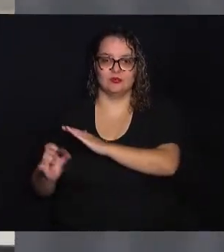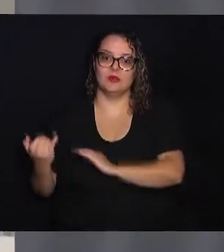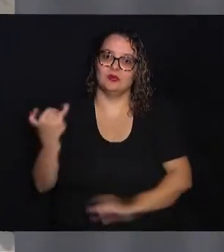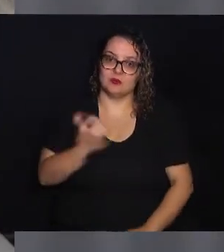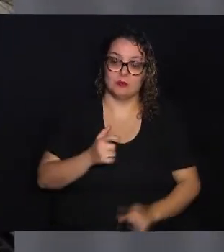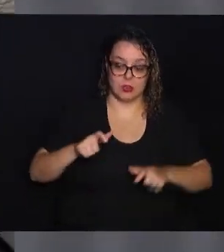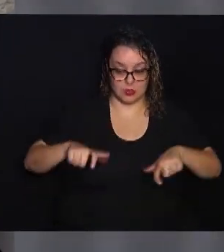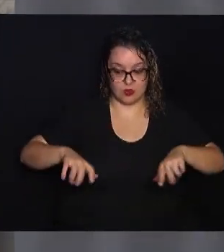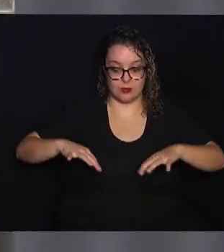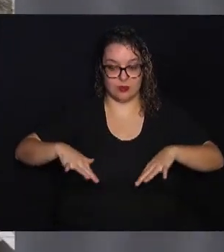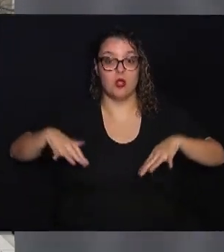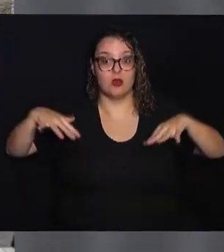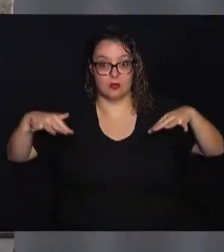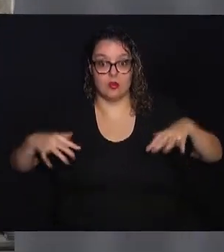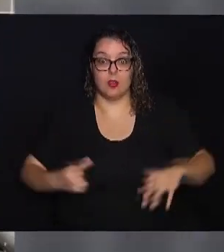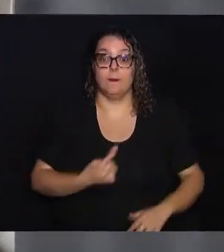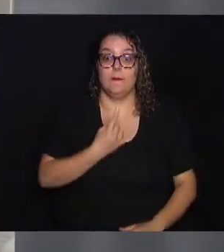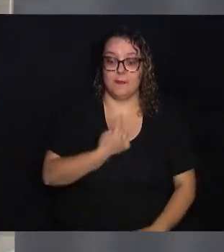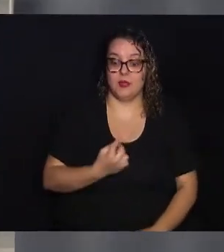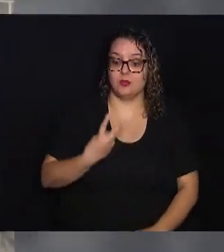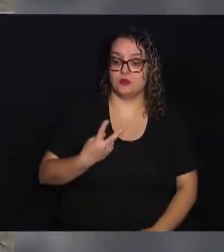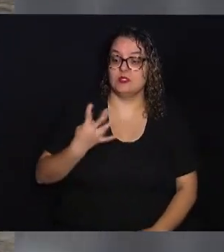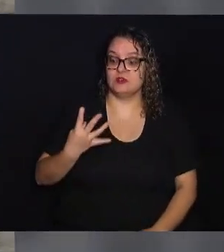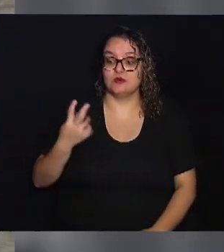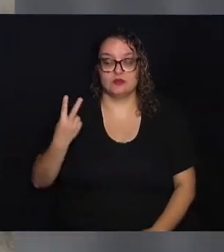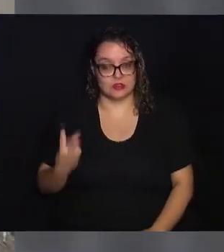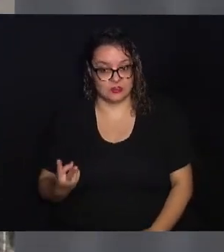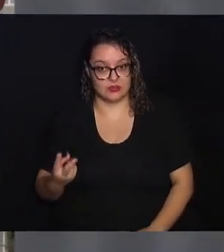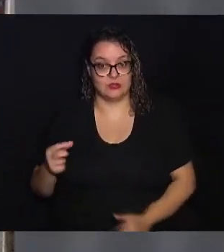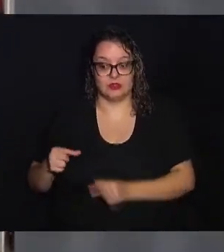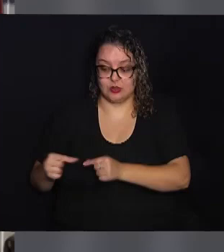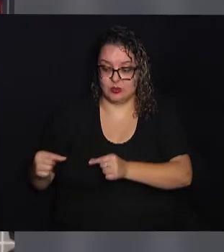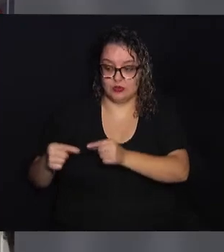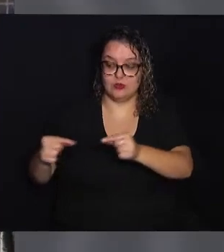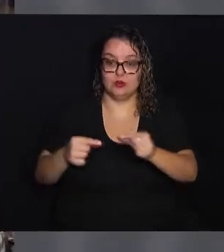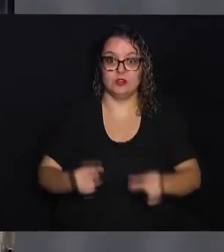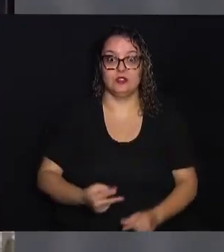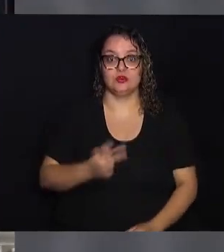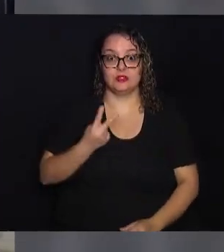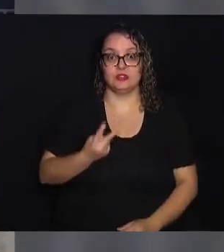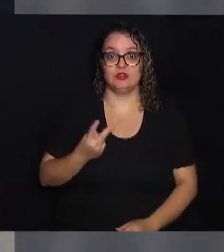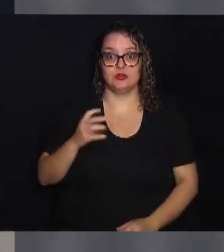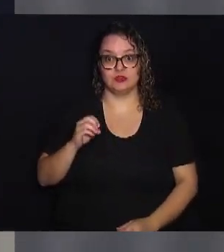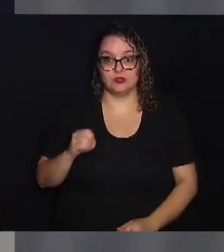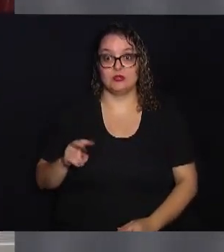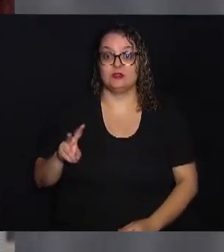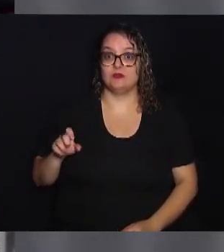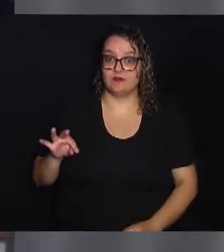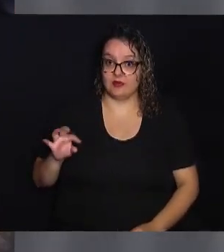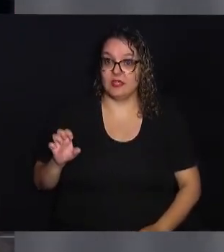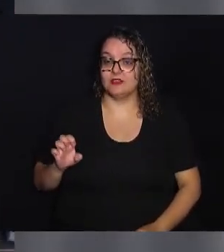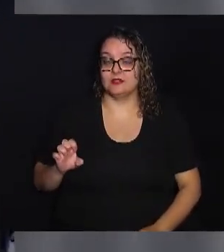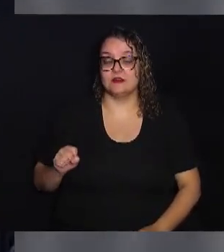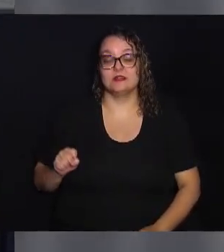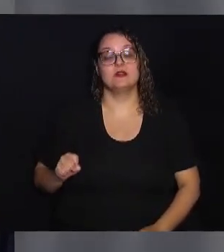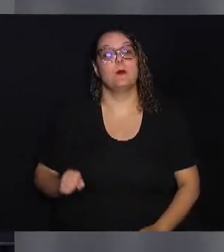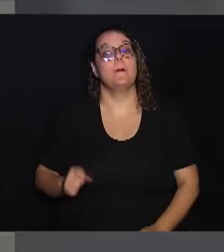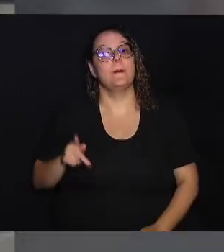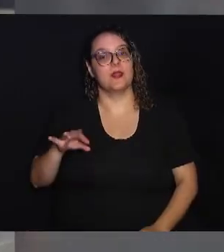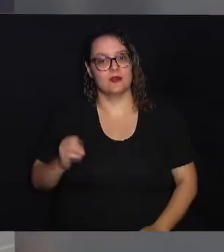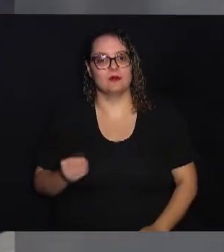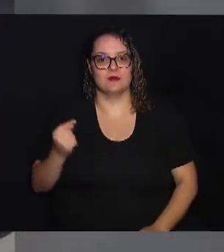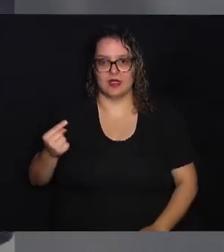empresa. Especificamente no caso do estádio, foram instaladas 1.242 unidades de 200 watt